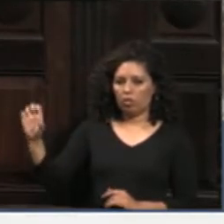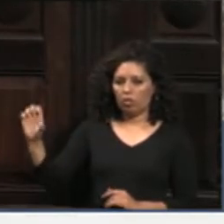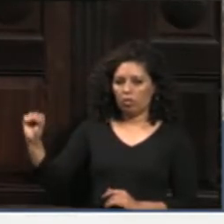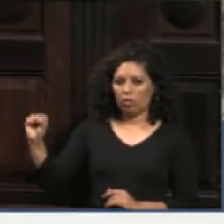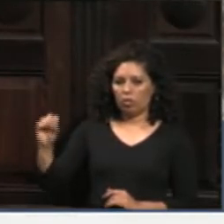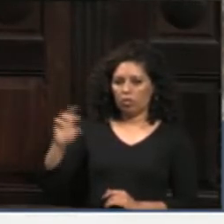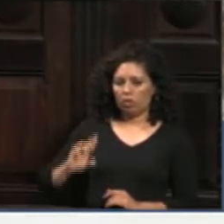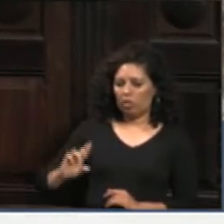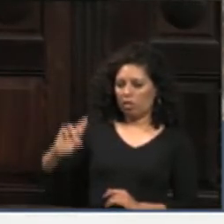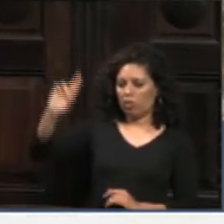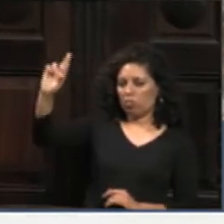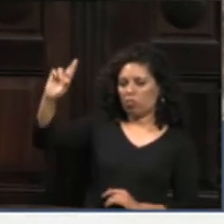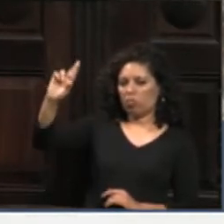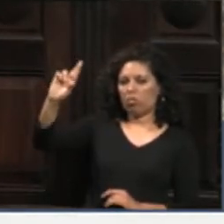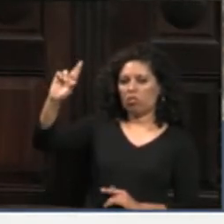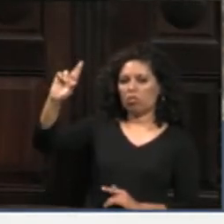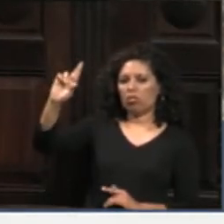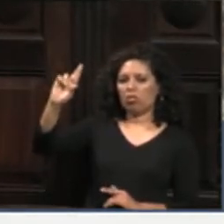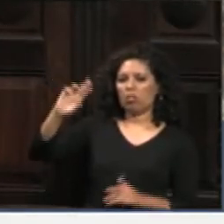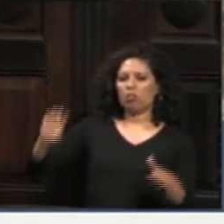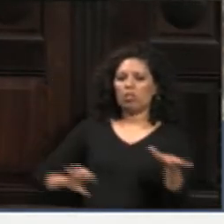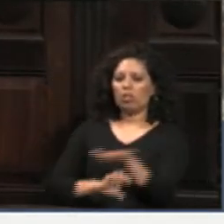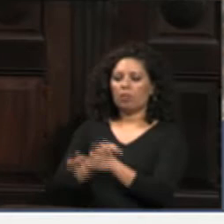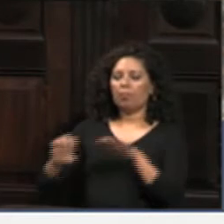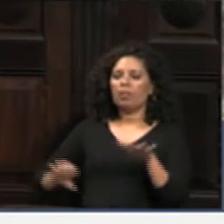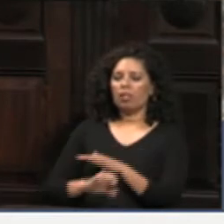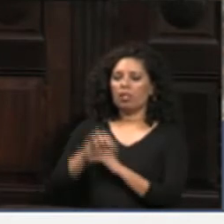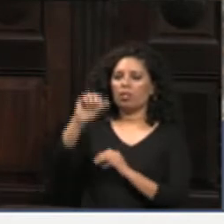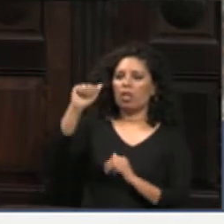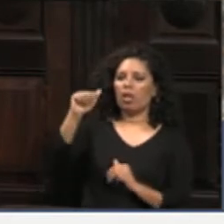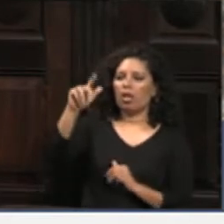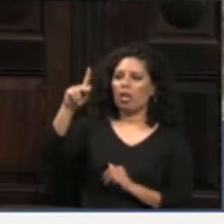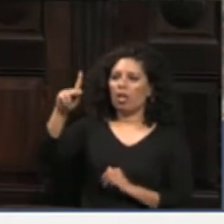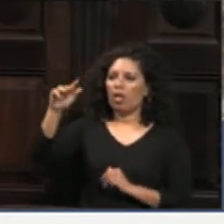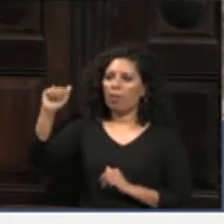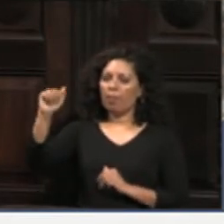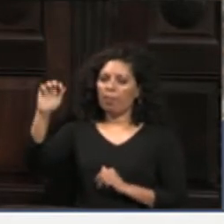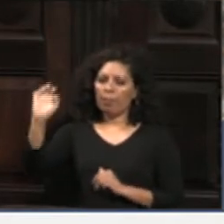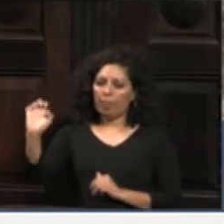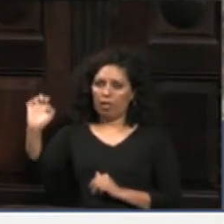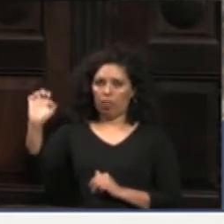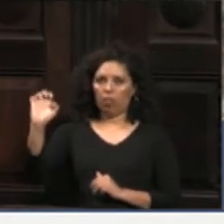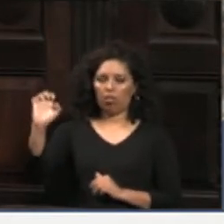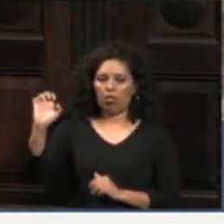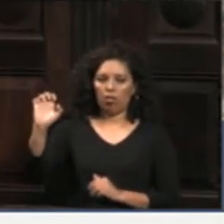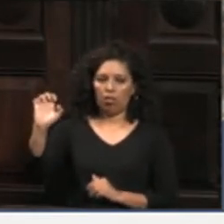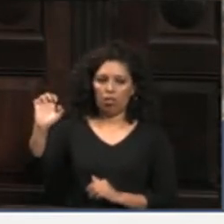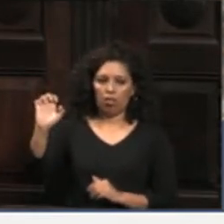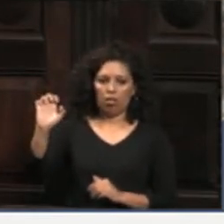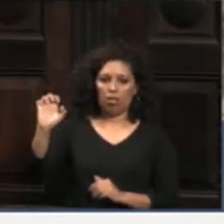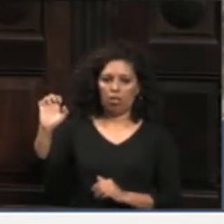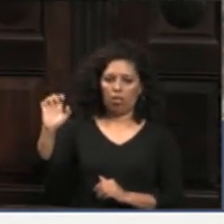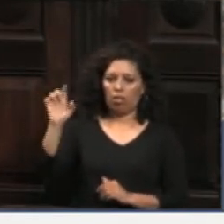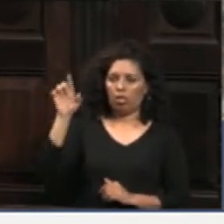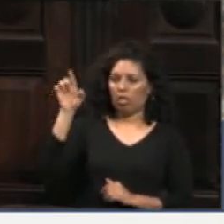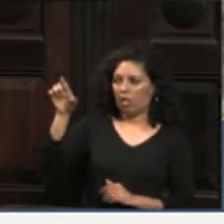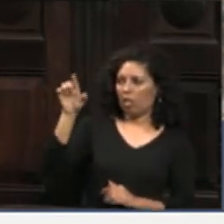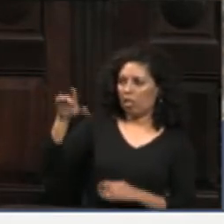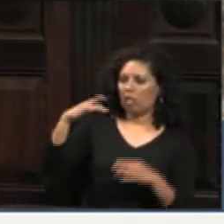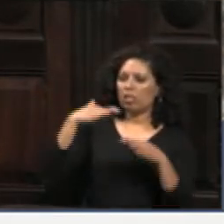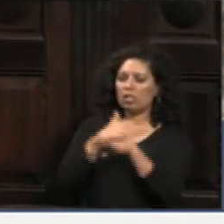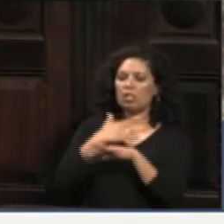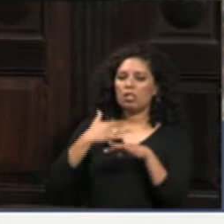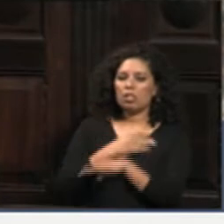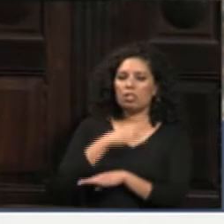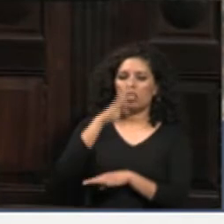das APAES. Um dos homens mais aguerridos, foi presidente da APAE de Barra Mansa